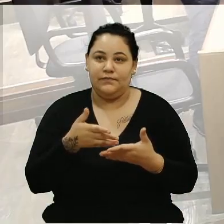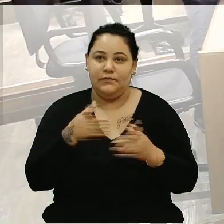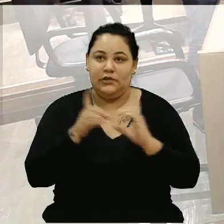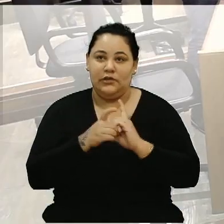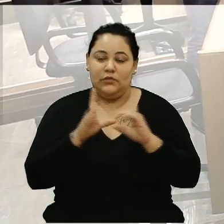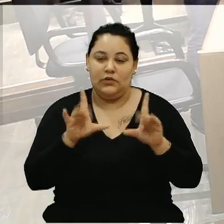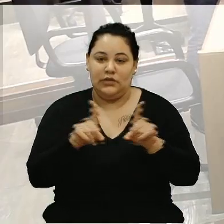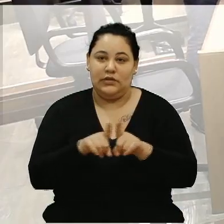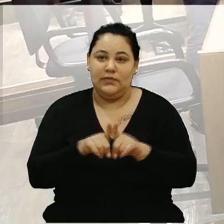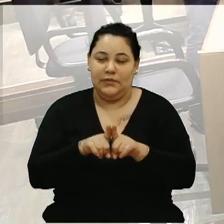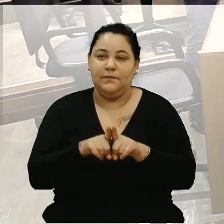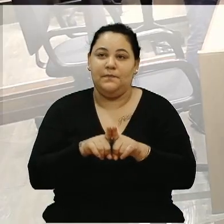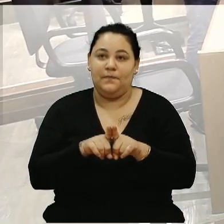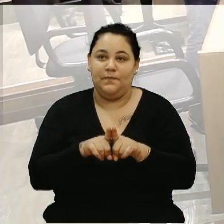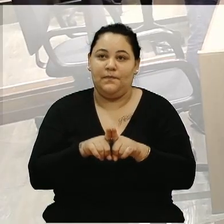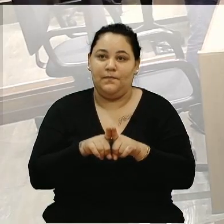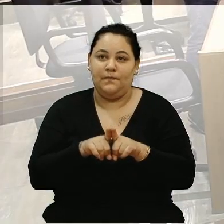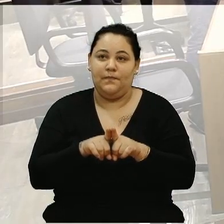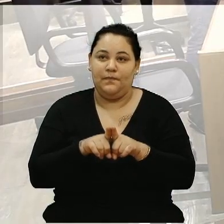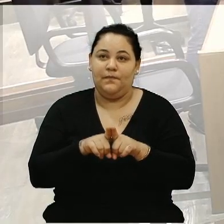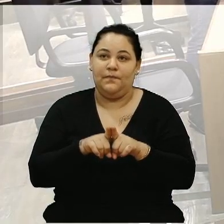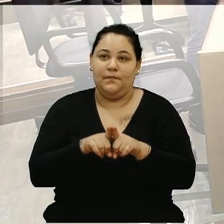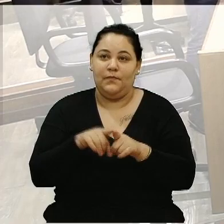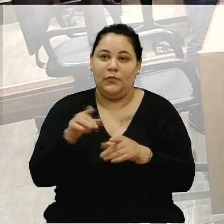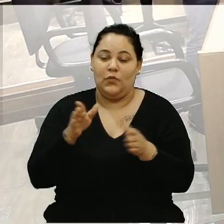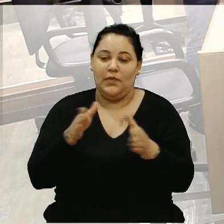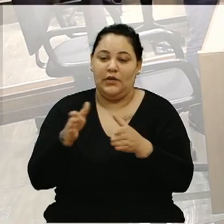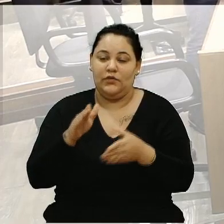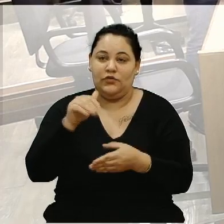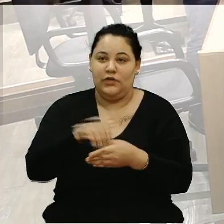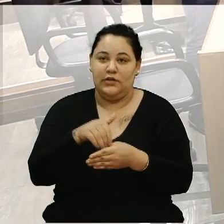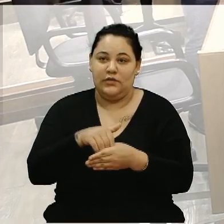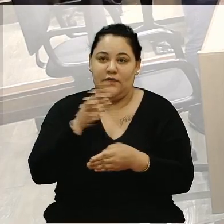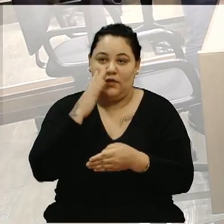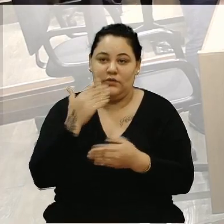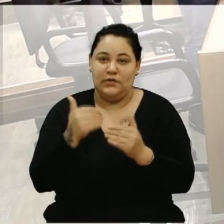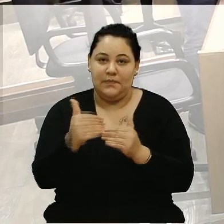da democracia no processo de eleição que vai ocorrer logo mais. Obrigado.